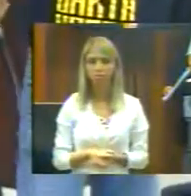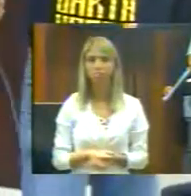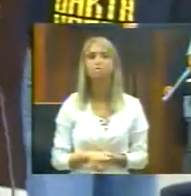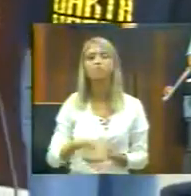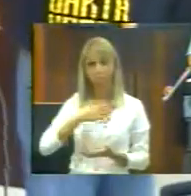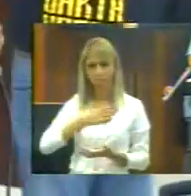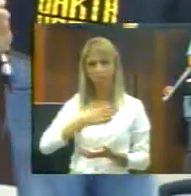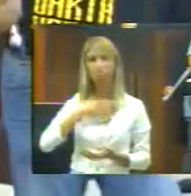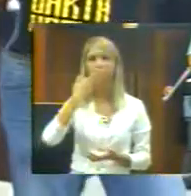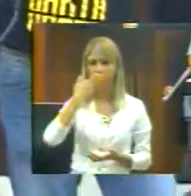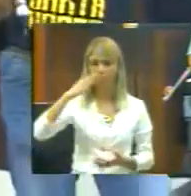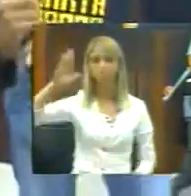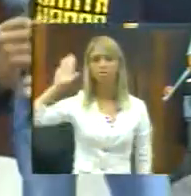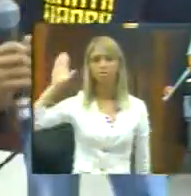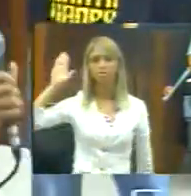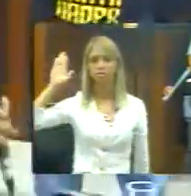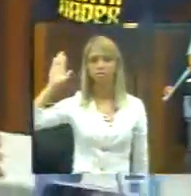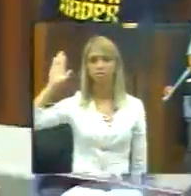Sim, eu prometo.